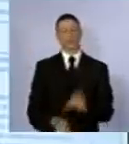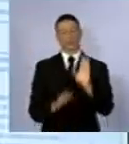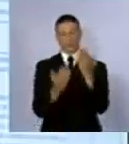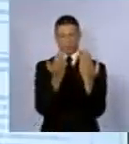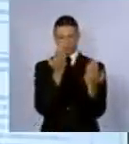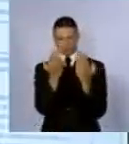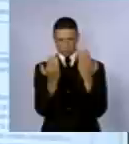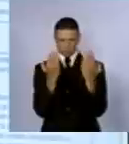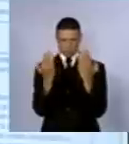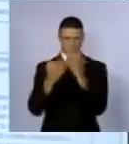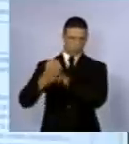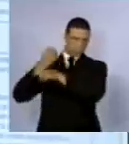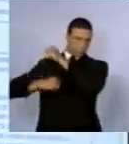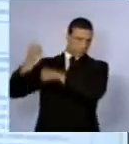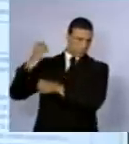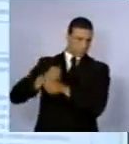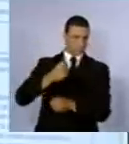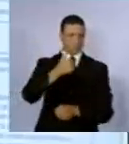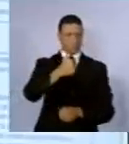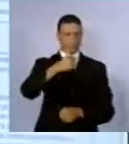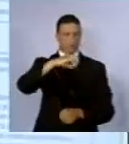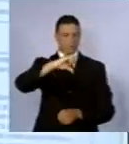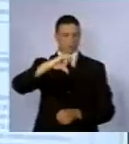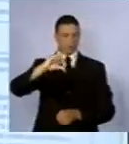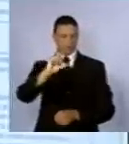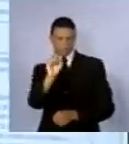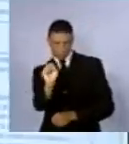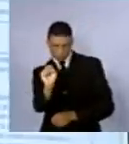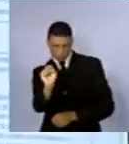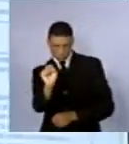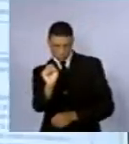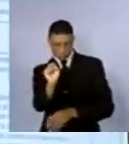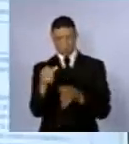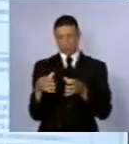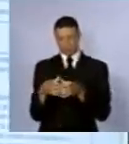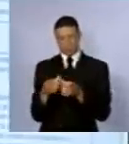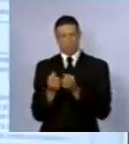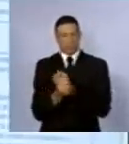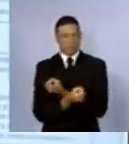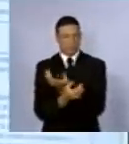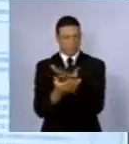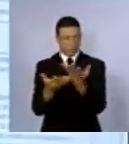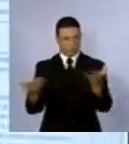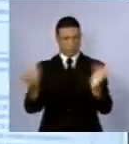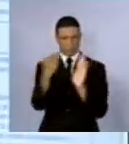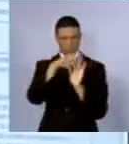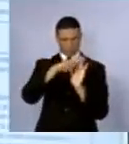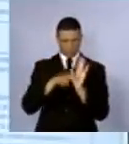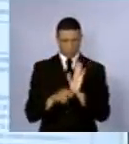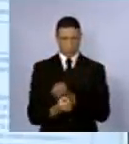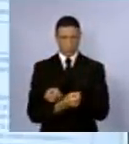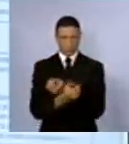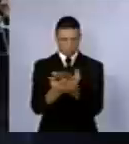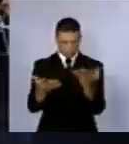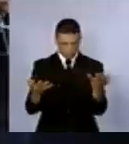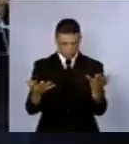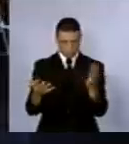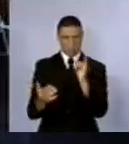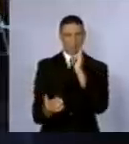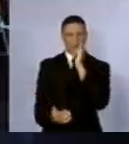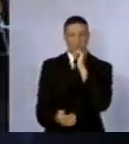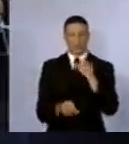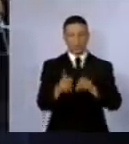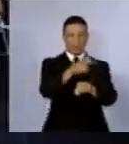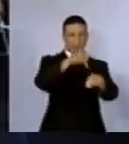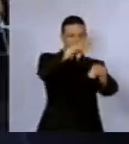análise a partir de 1998, quando a ICNIRP soltou as primeiras diretrizes gerais, recomendações gerais, aí a gente tem 21